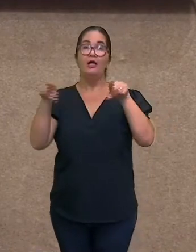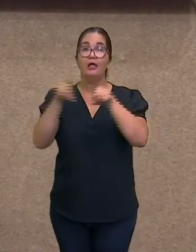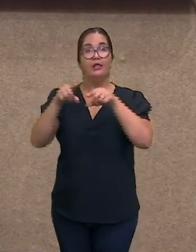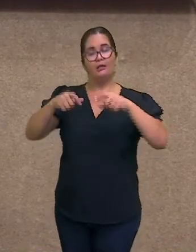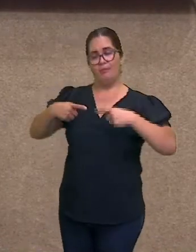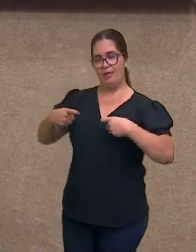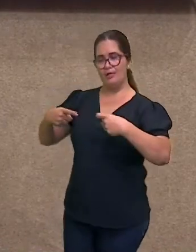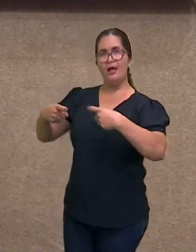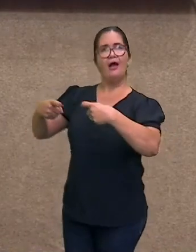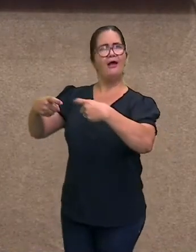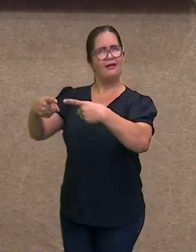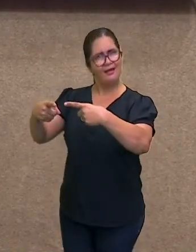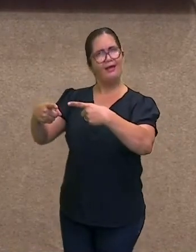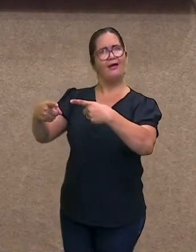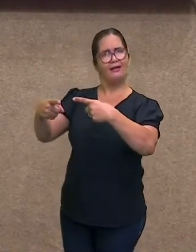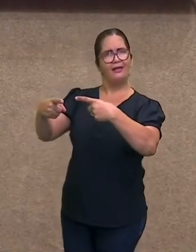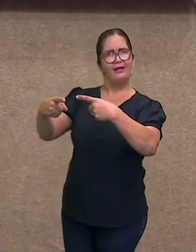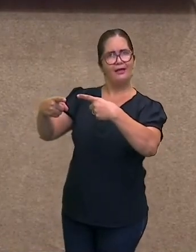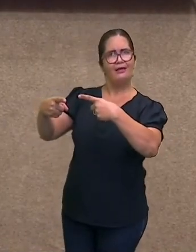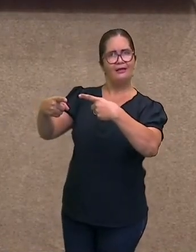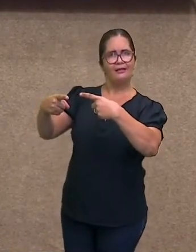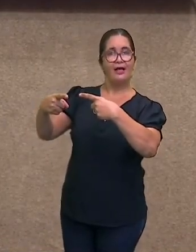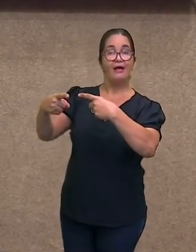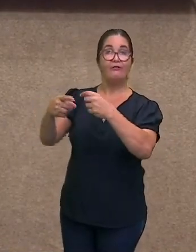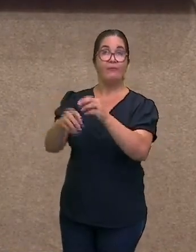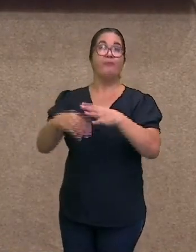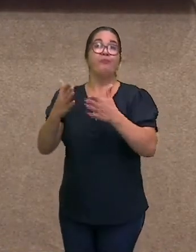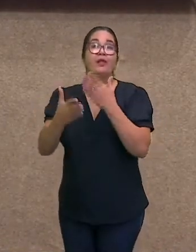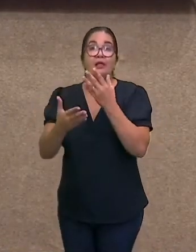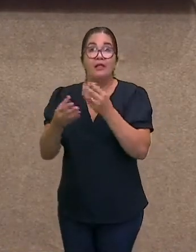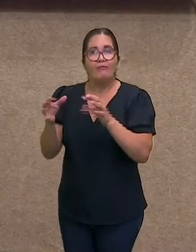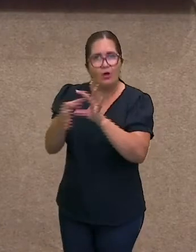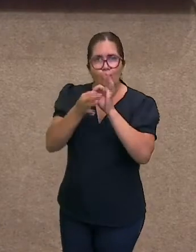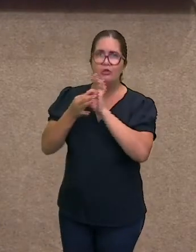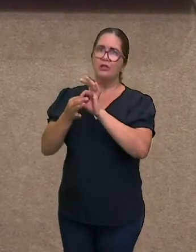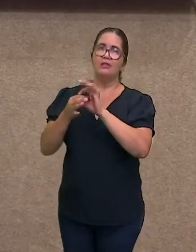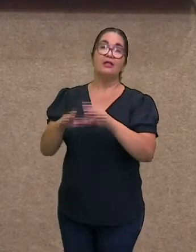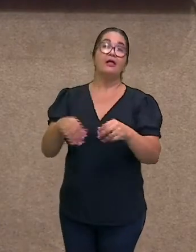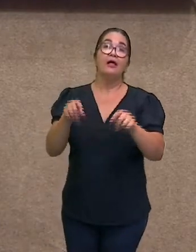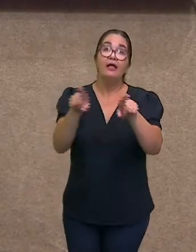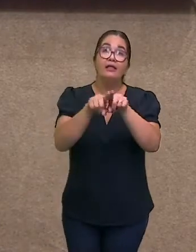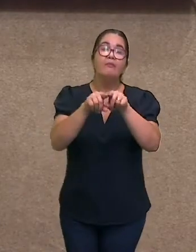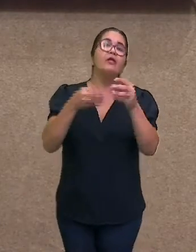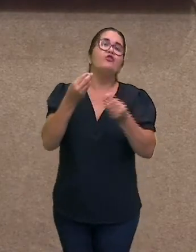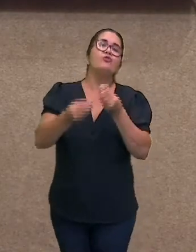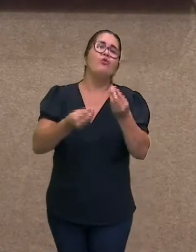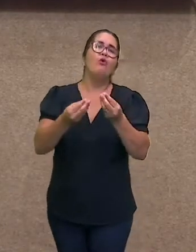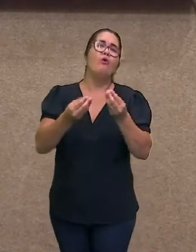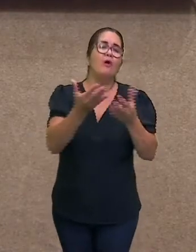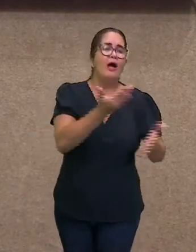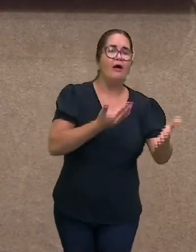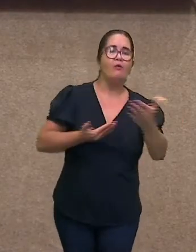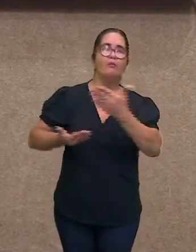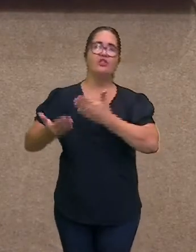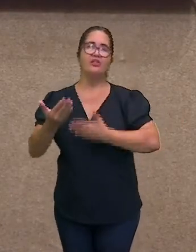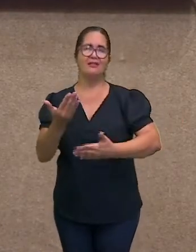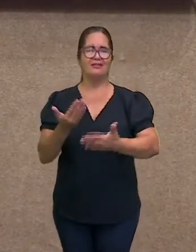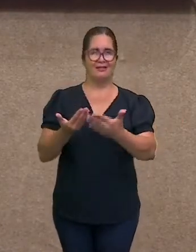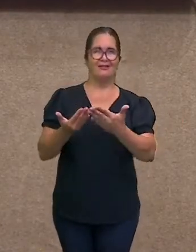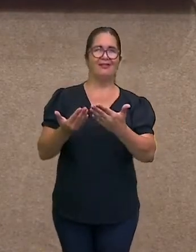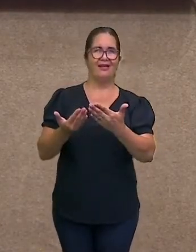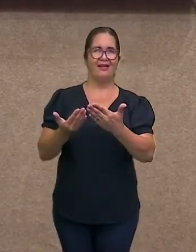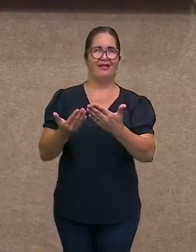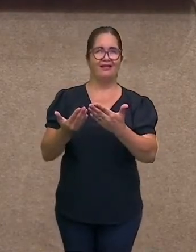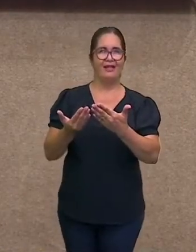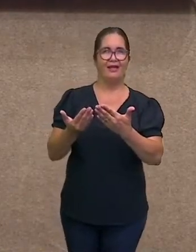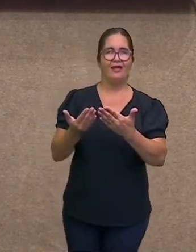próximos. Realizou uma política de aliança, através de casamentos, interesses, que garantiu a sua influência